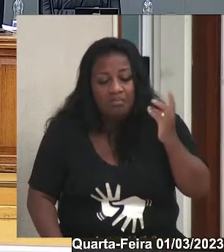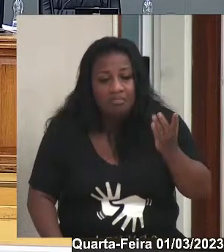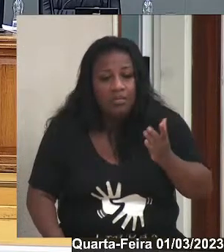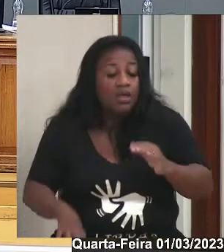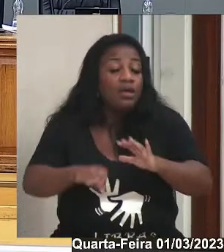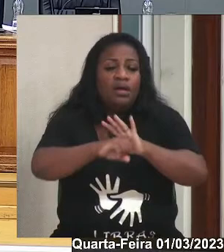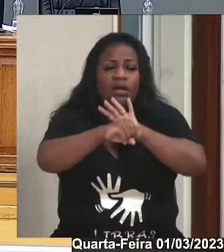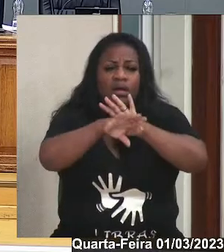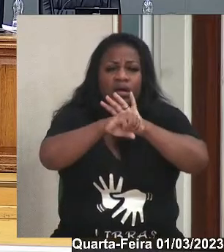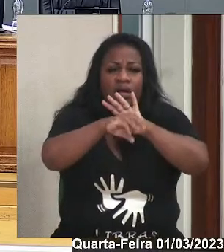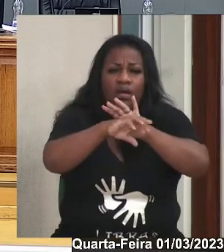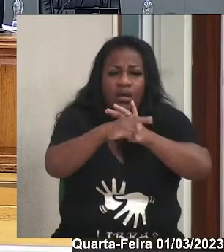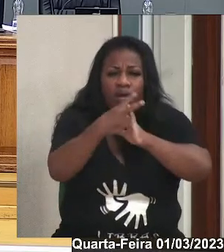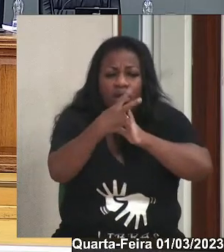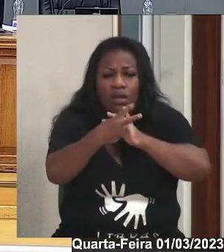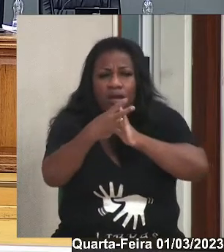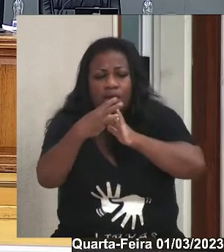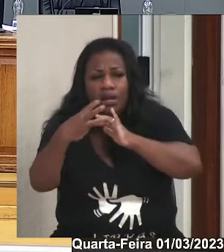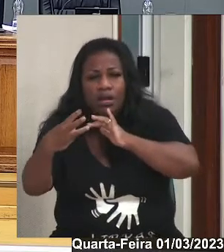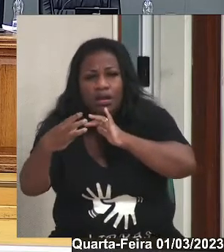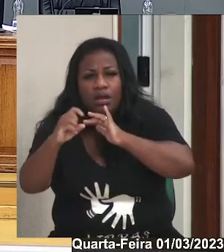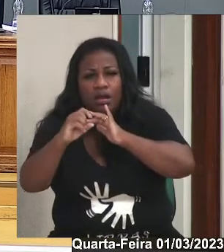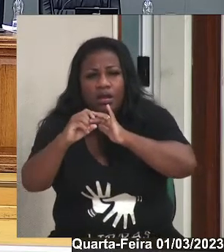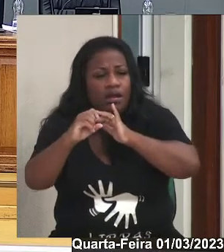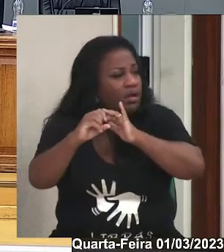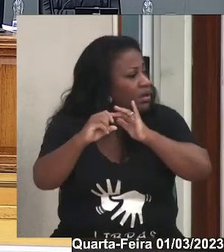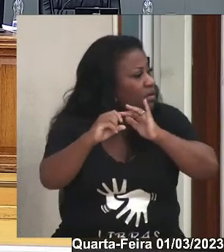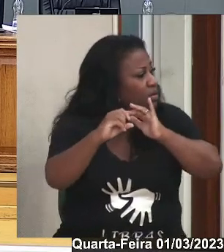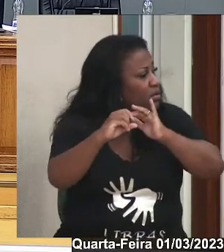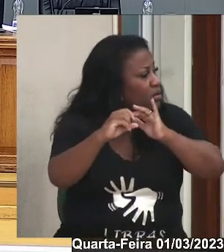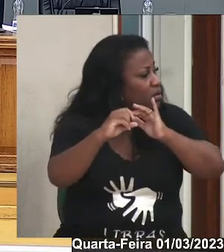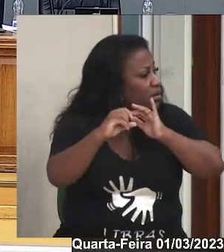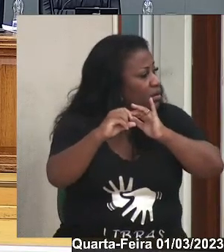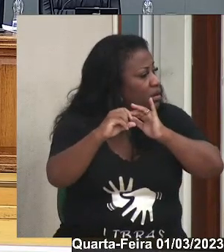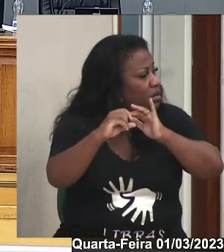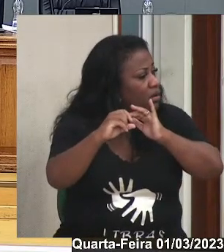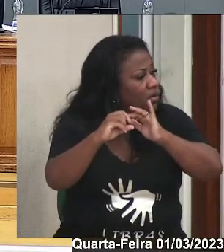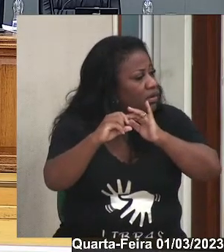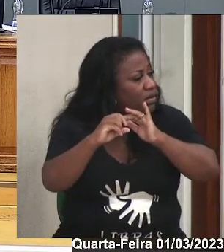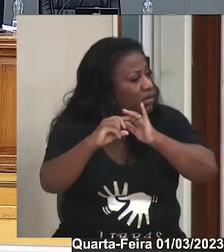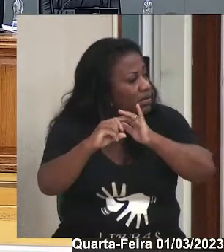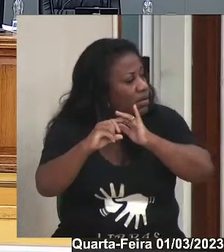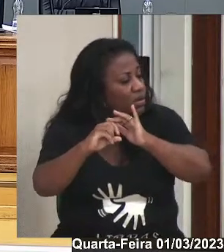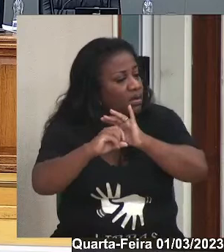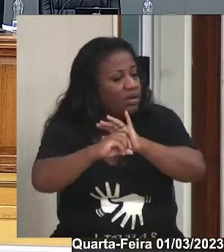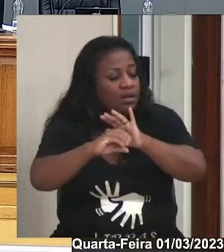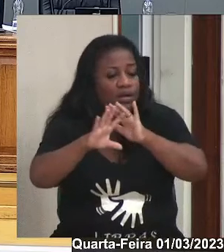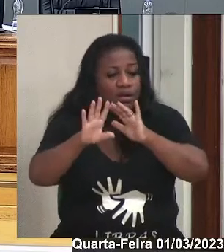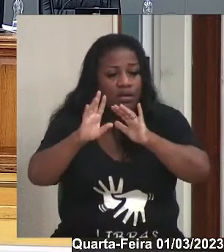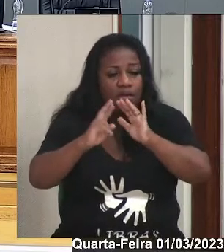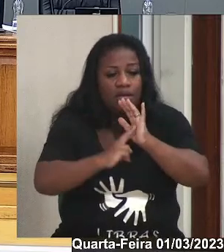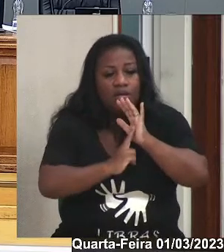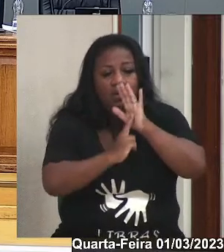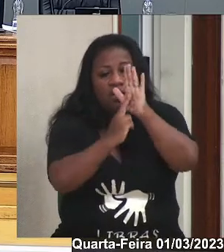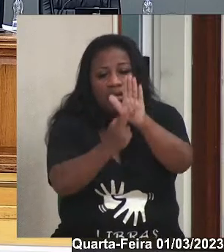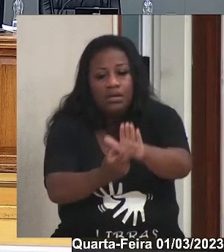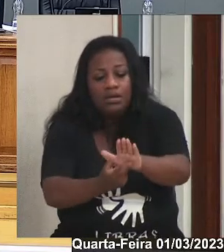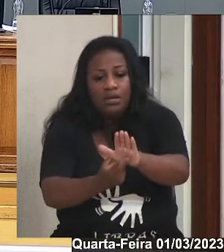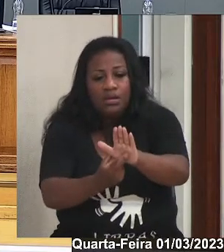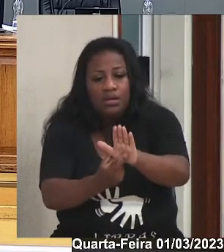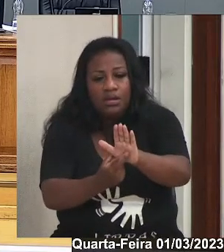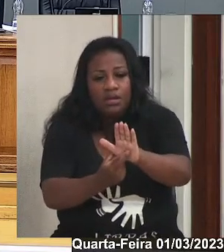06825/050. Indicação 32/2003. Indica ao chefe do Poder Executivo Municipal que seja efetuado estudo para regulação